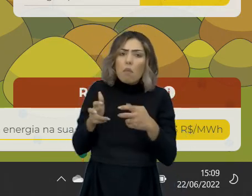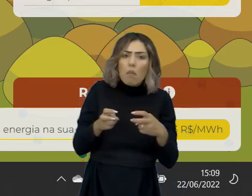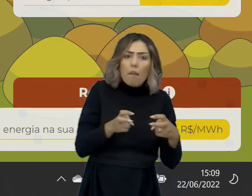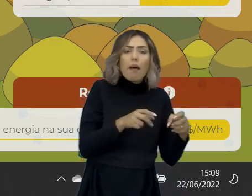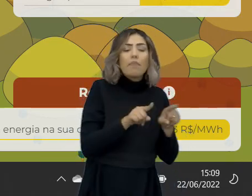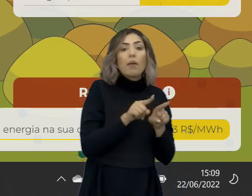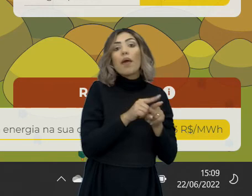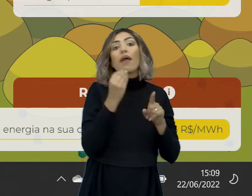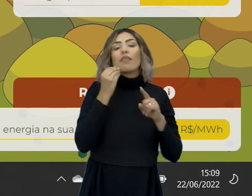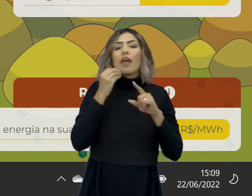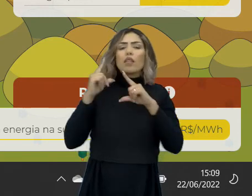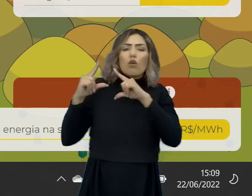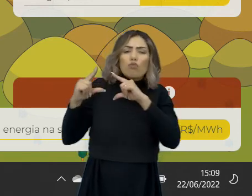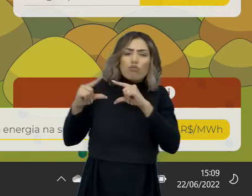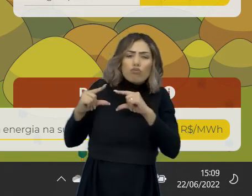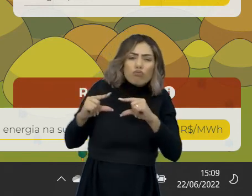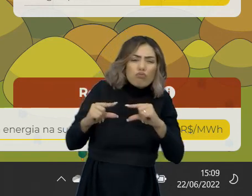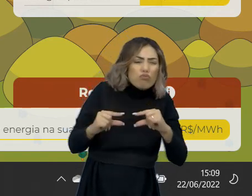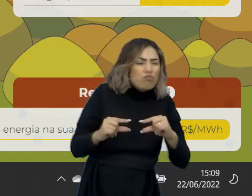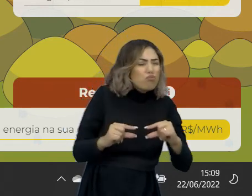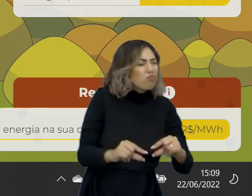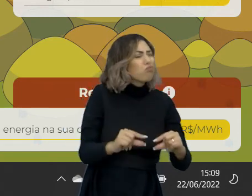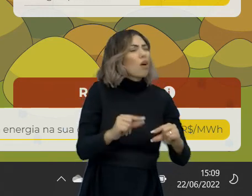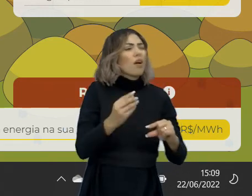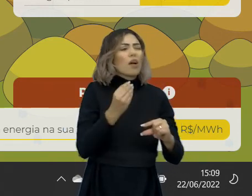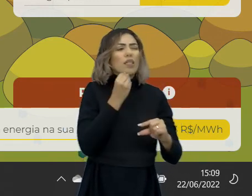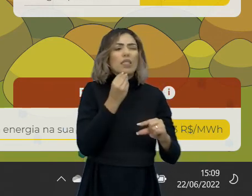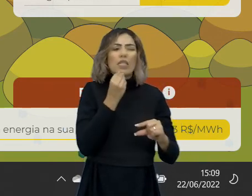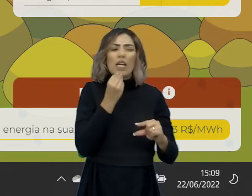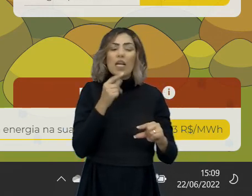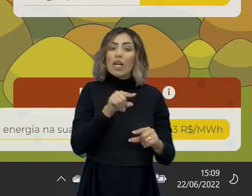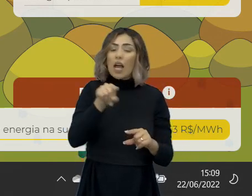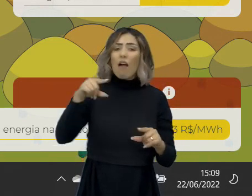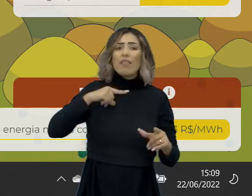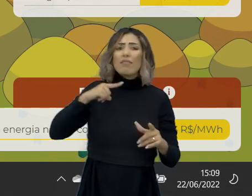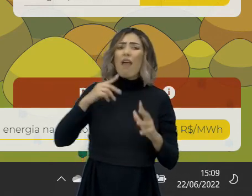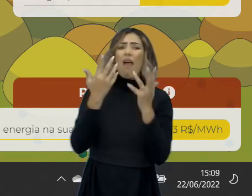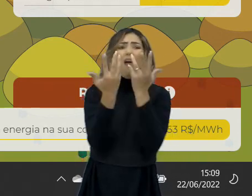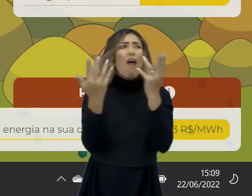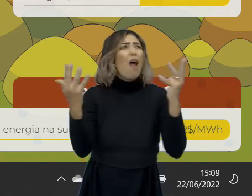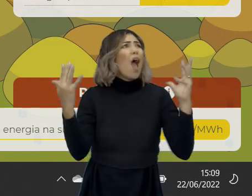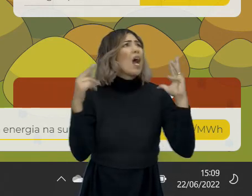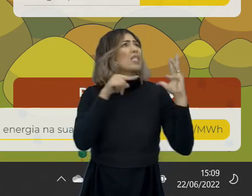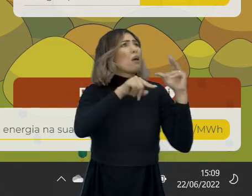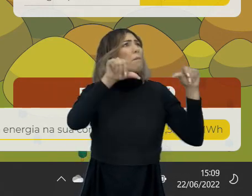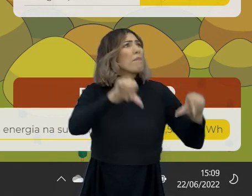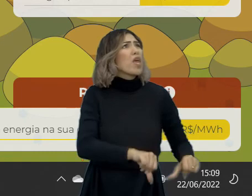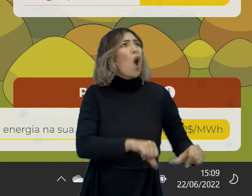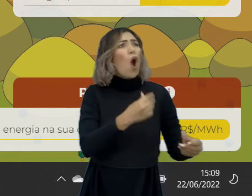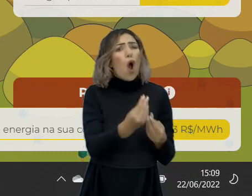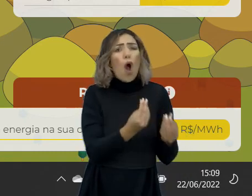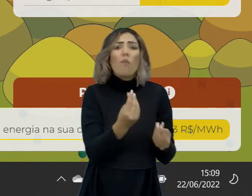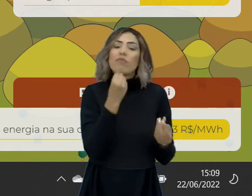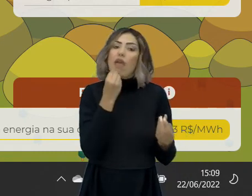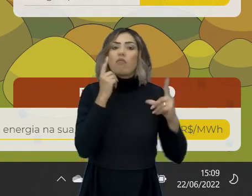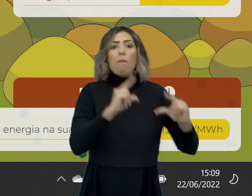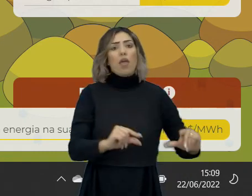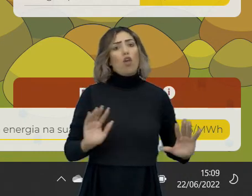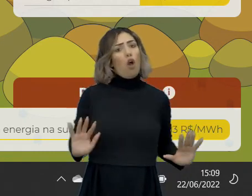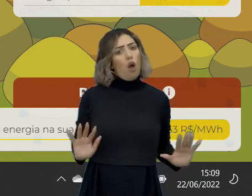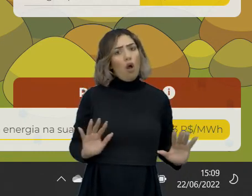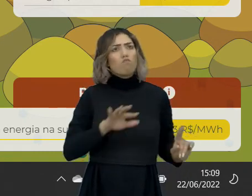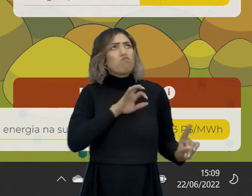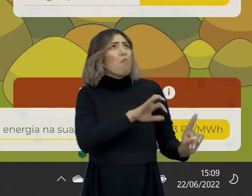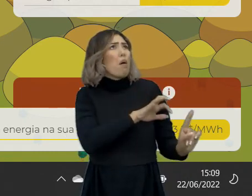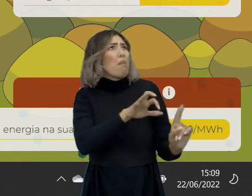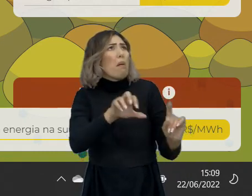está acabando nossa aula. Reduza ao máximo as que provocam impactos ambientais. Talvez a gente... nós não vamos fazer aqui, mas você, estudante,